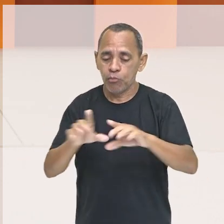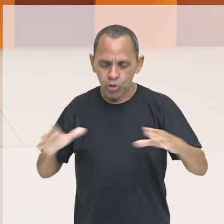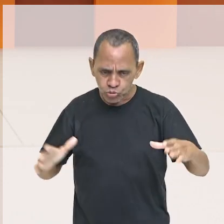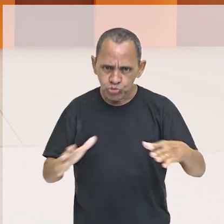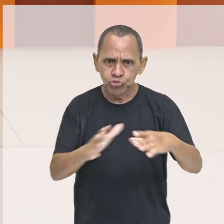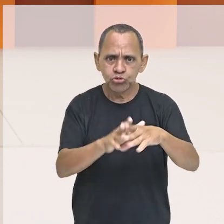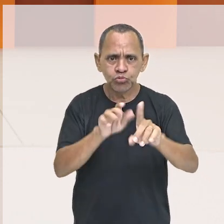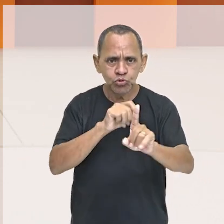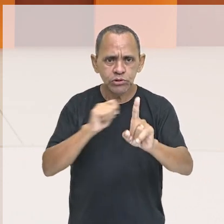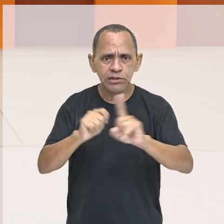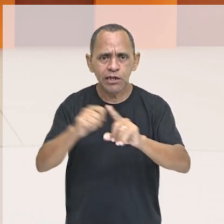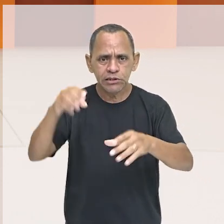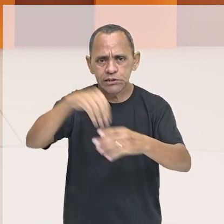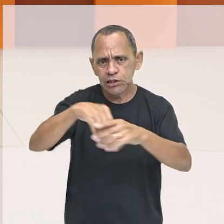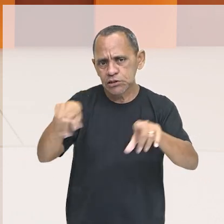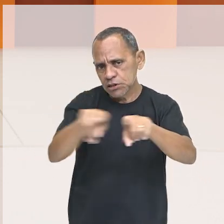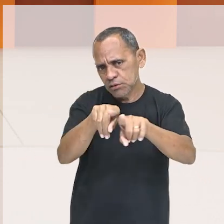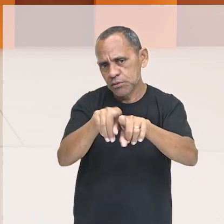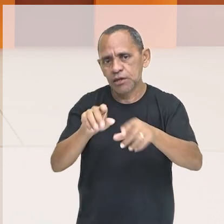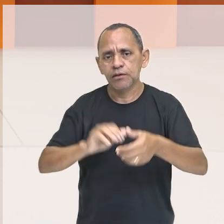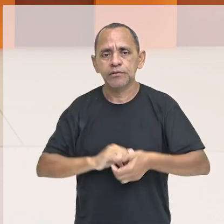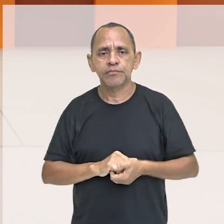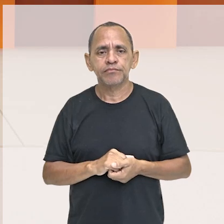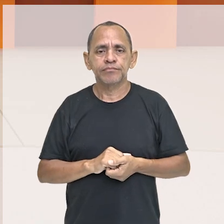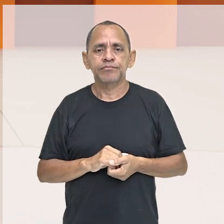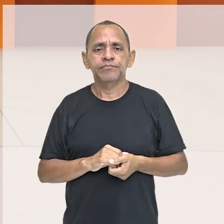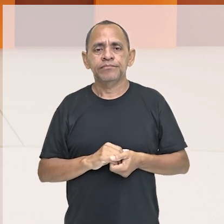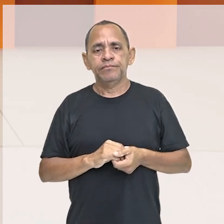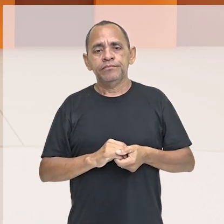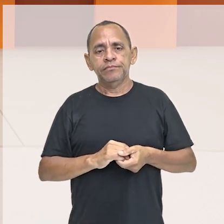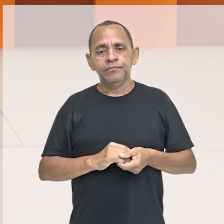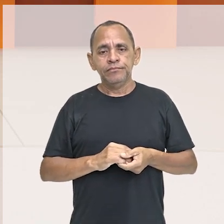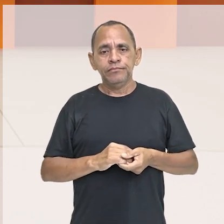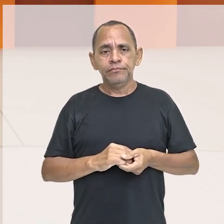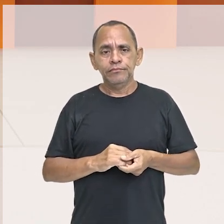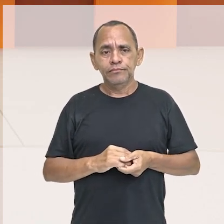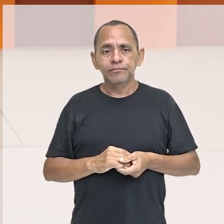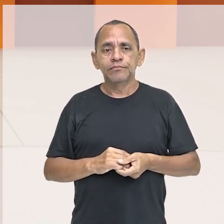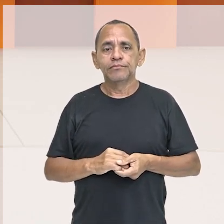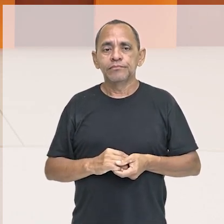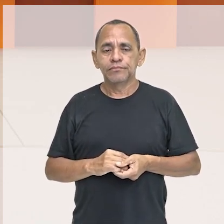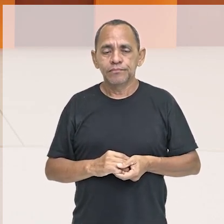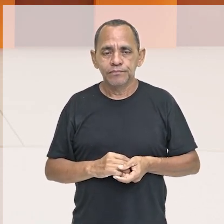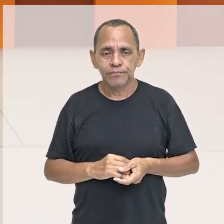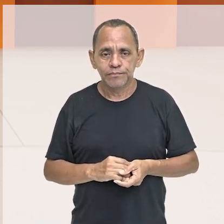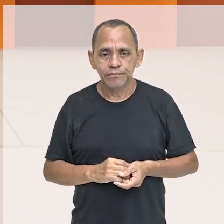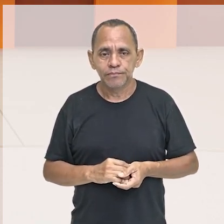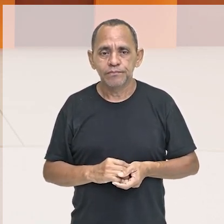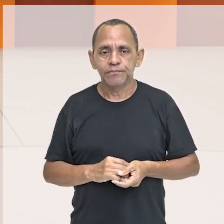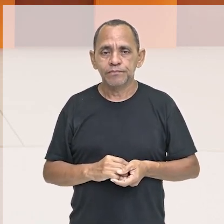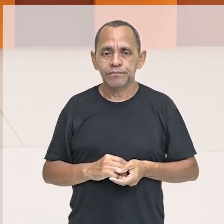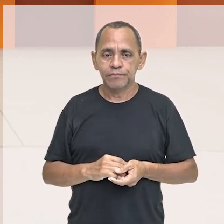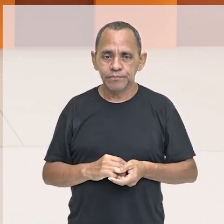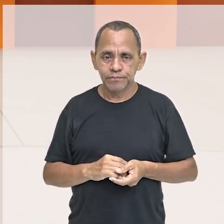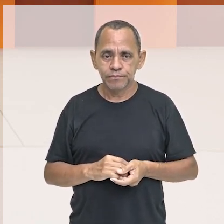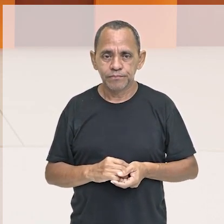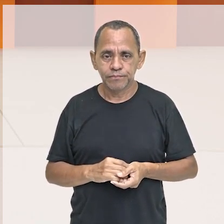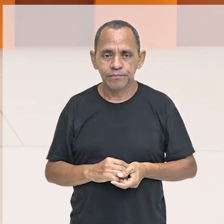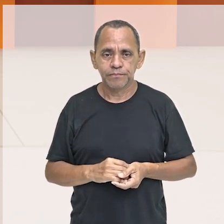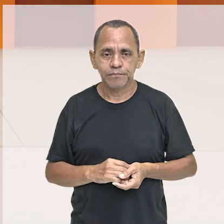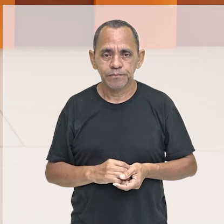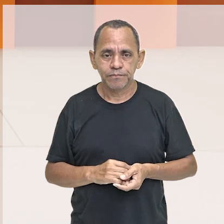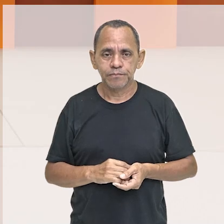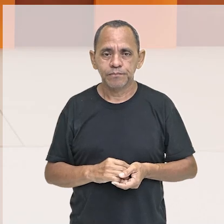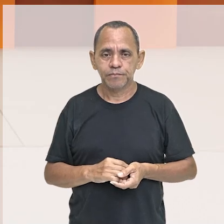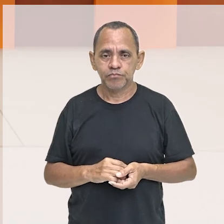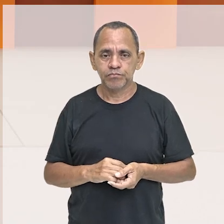Então, essa interação, nós chamamos aí a chamada de interação social, né? Essa relação que se dá entre os indivíduos e os grupos,